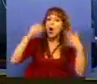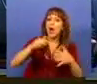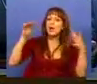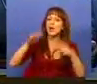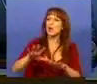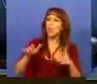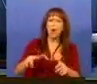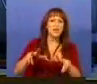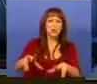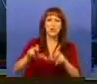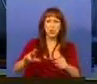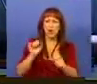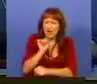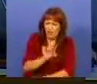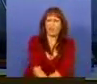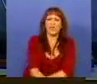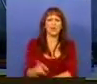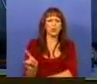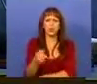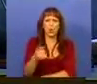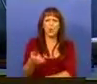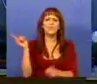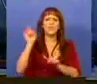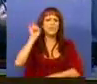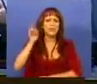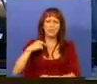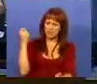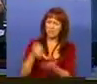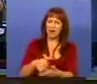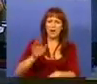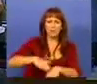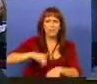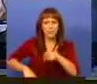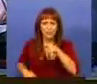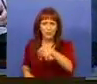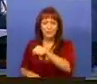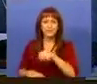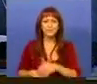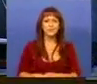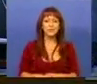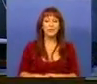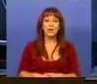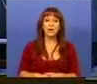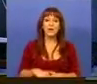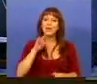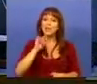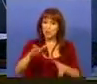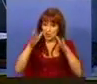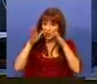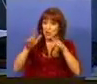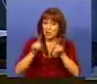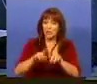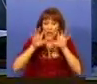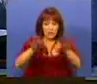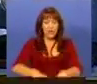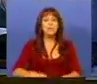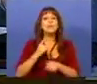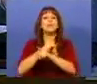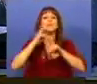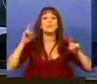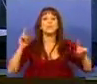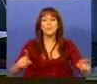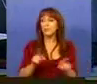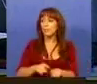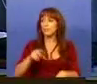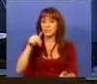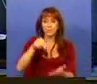que quase nunca são as suas e ainda por cima pagar por isso. Chamo, aliás, a atenção da Câmara para o facto